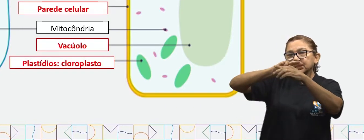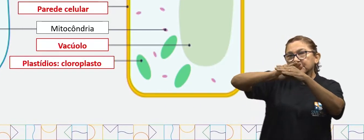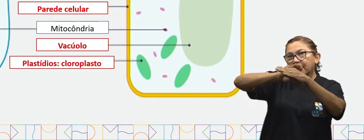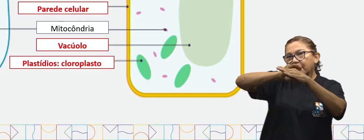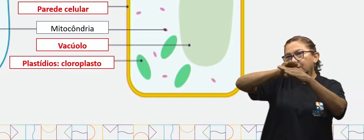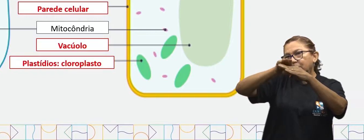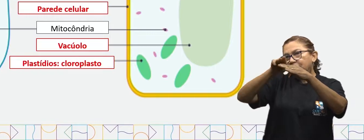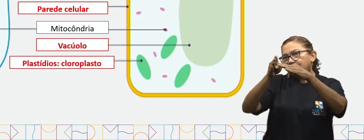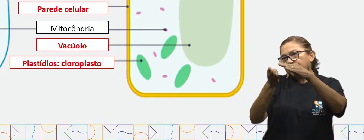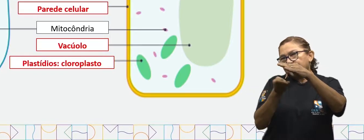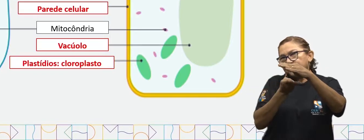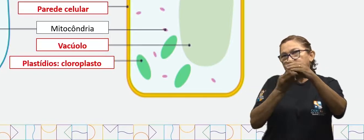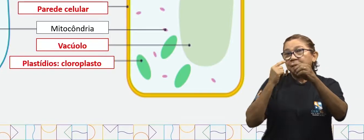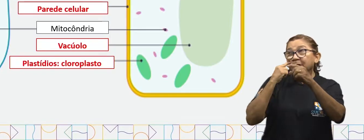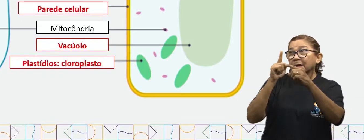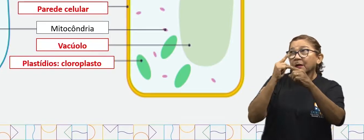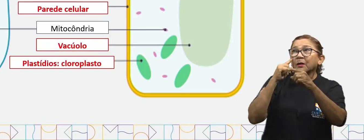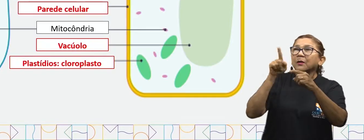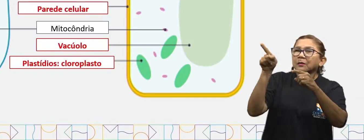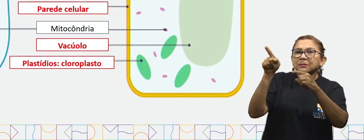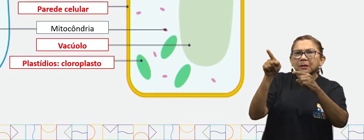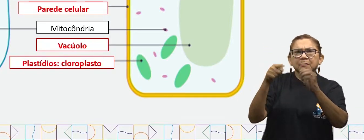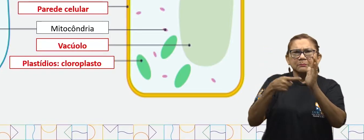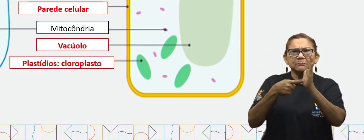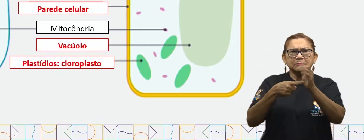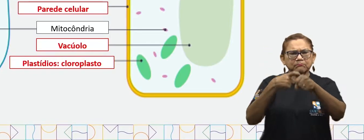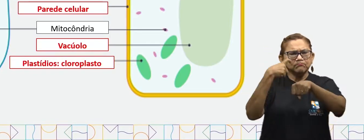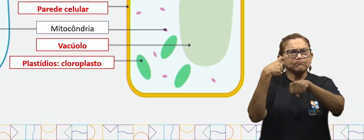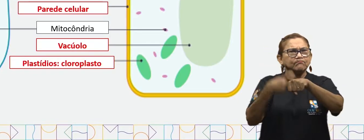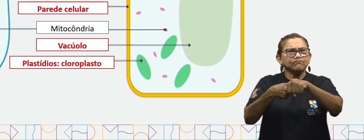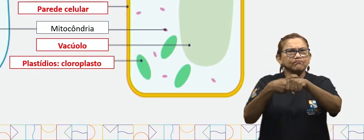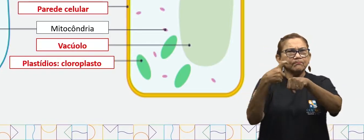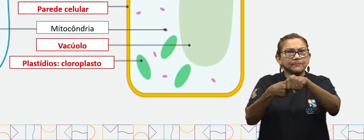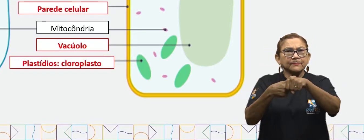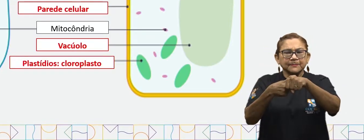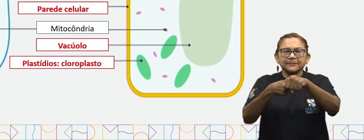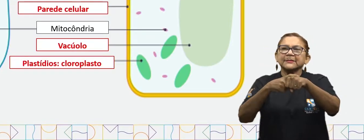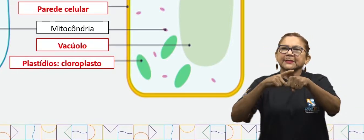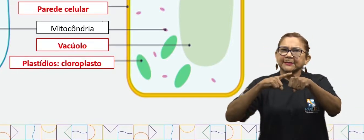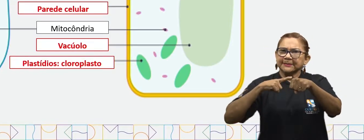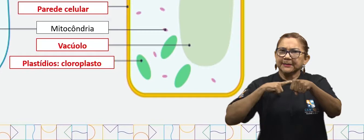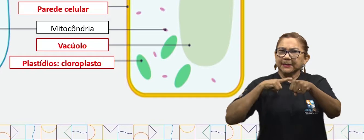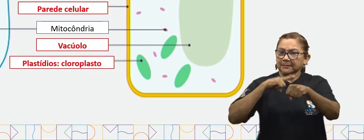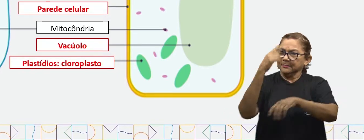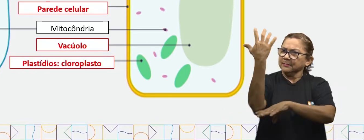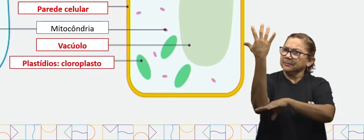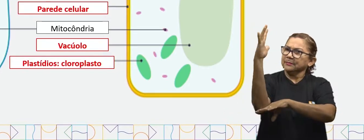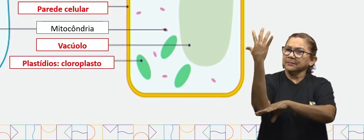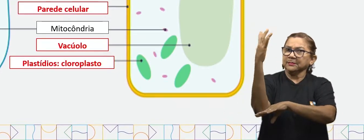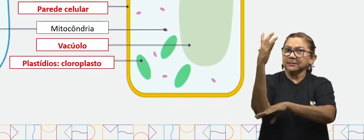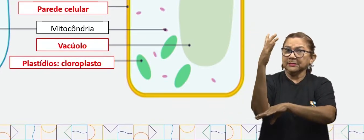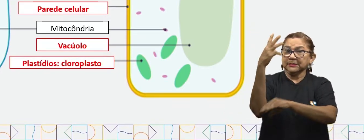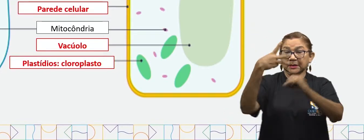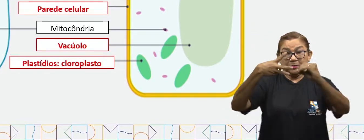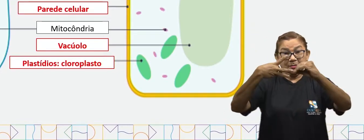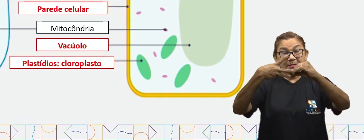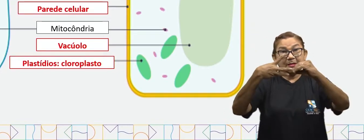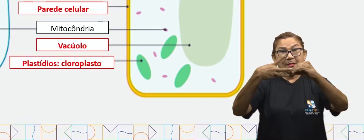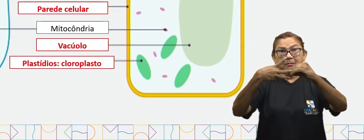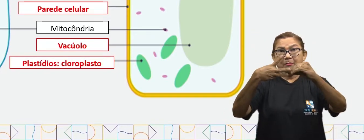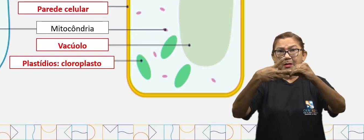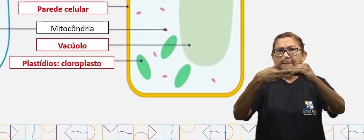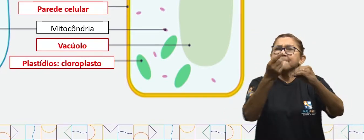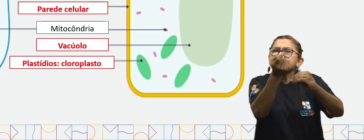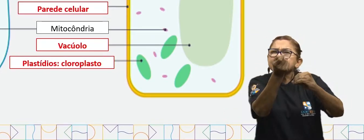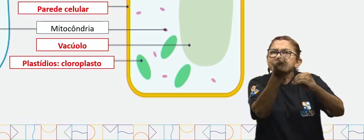imagem. A parede celular é rígida e, com isso, as células de uma planta ou alga pouco muda de